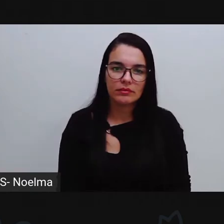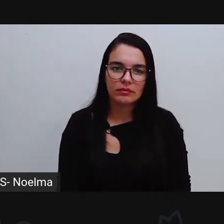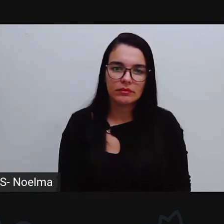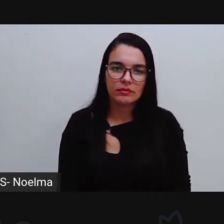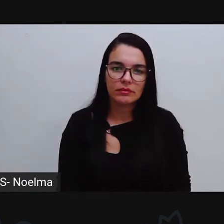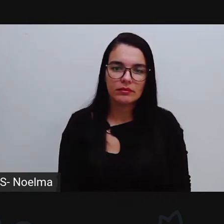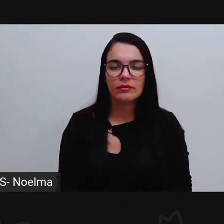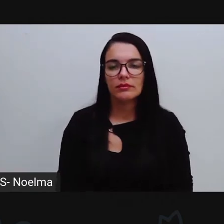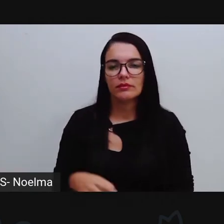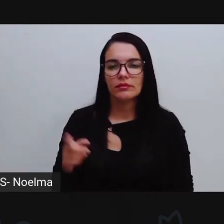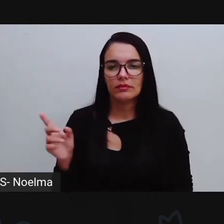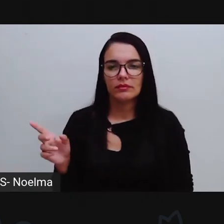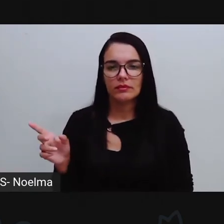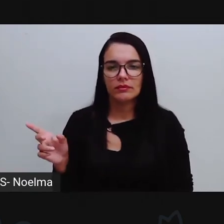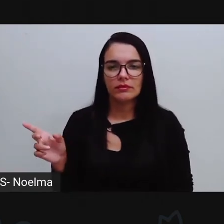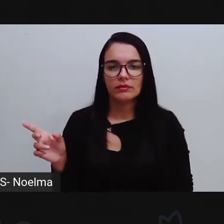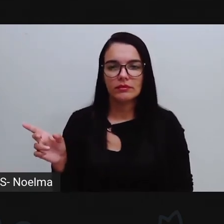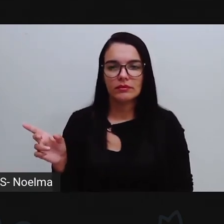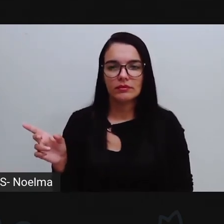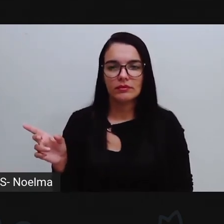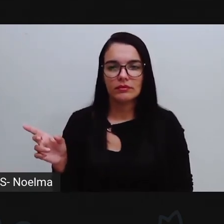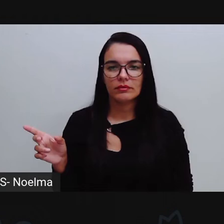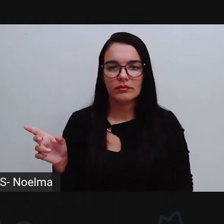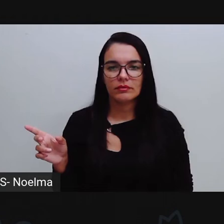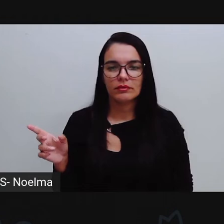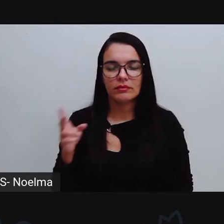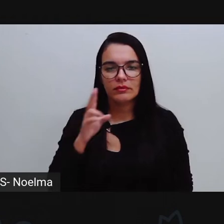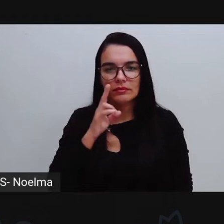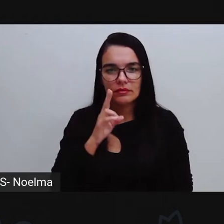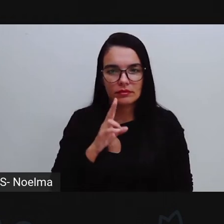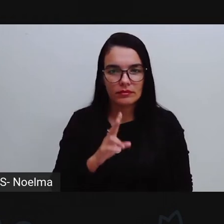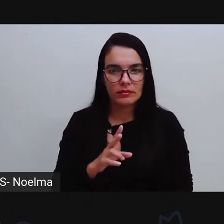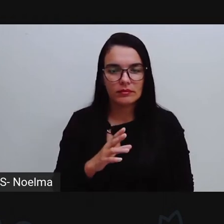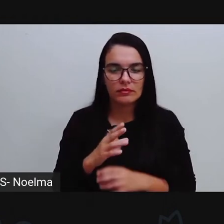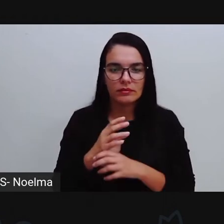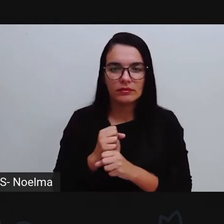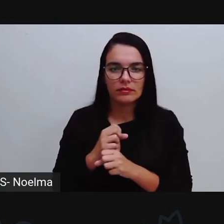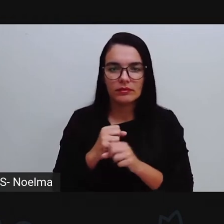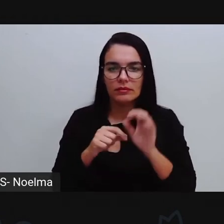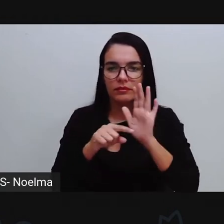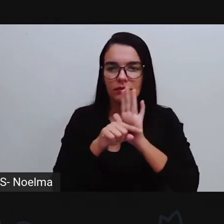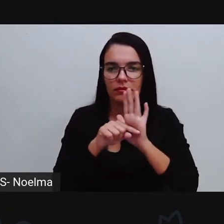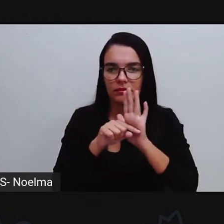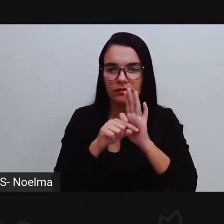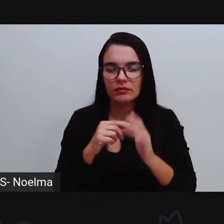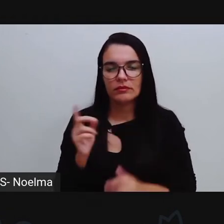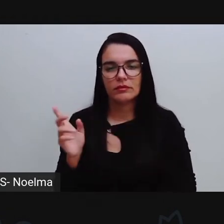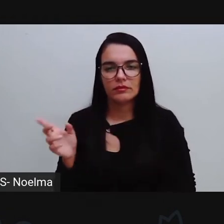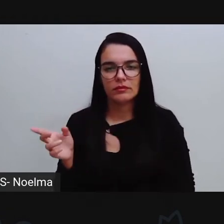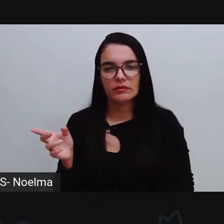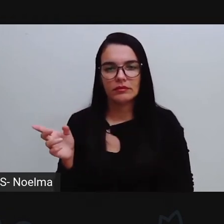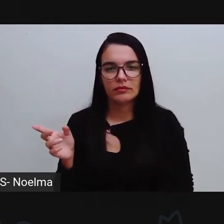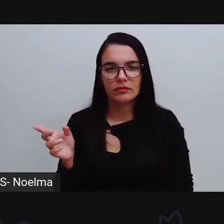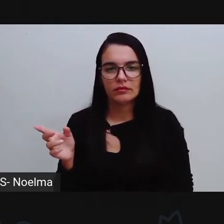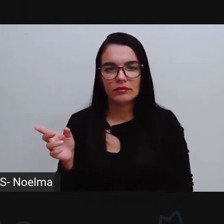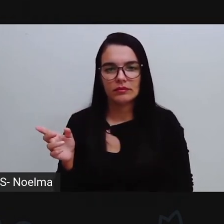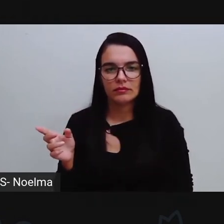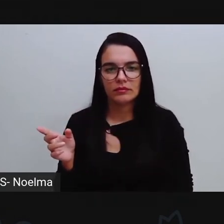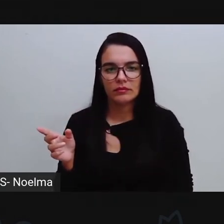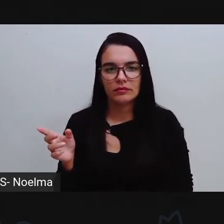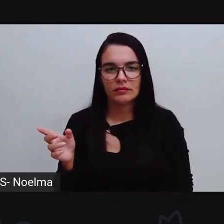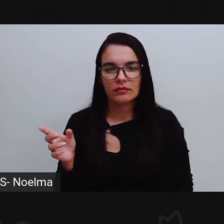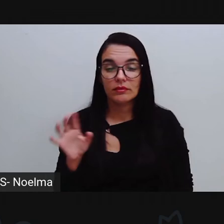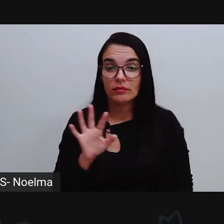0 menos 0, 0. 0 menos 0, 0. 3 tira